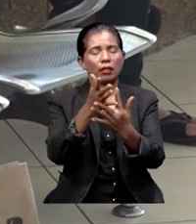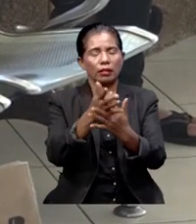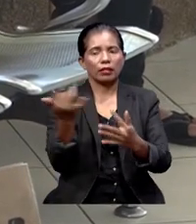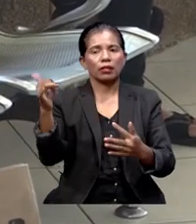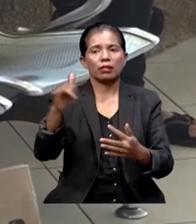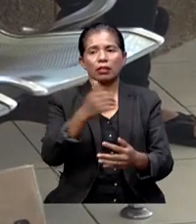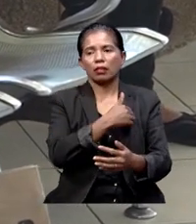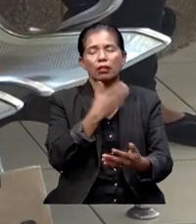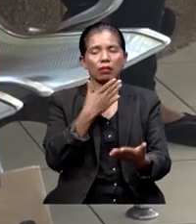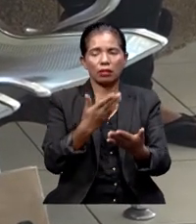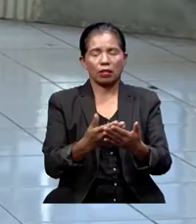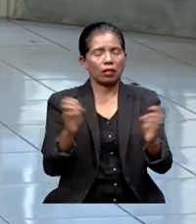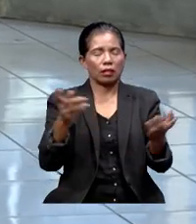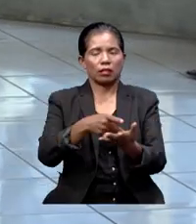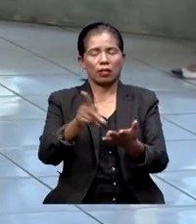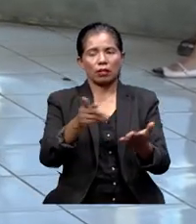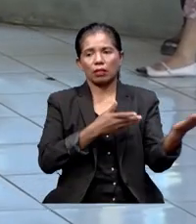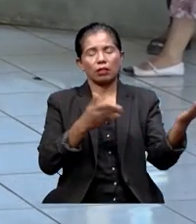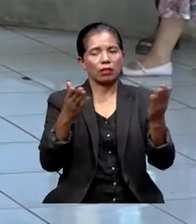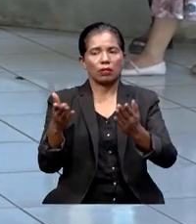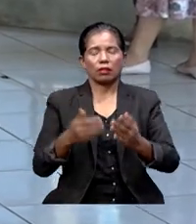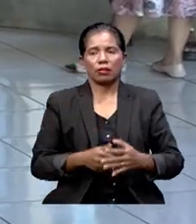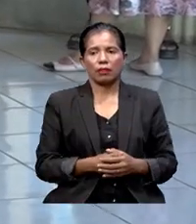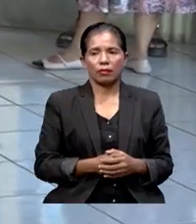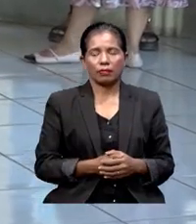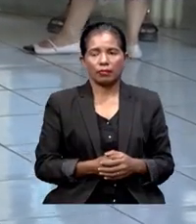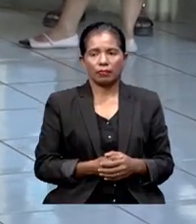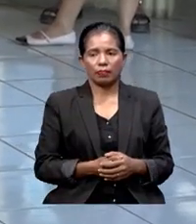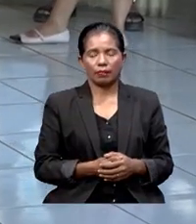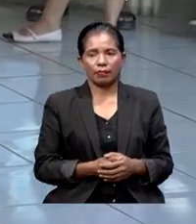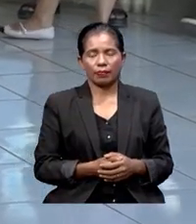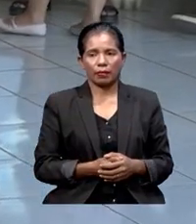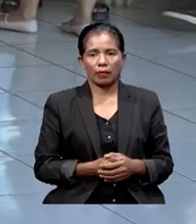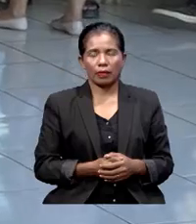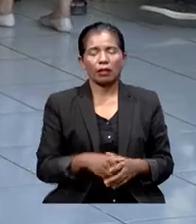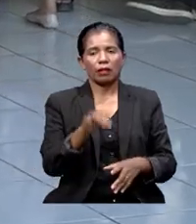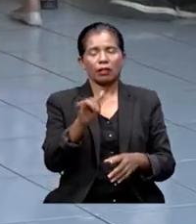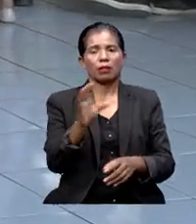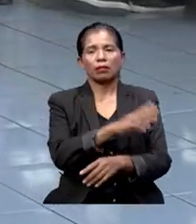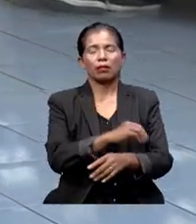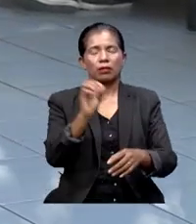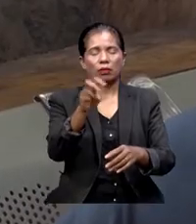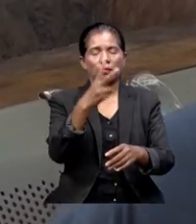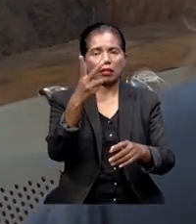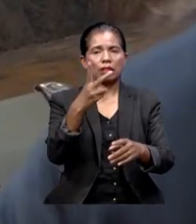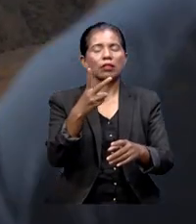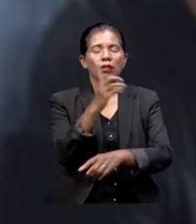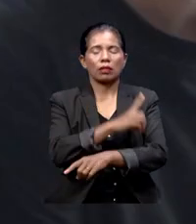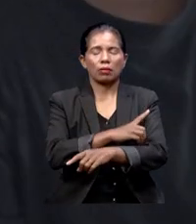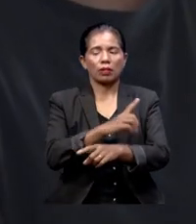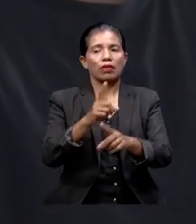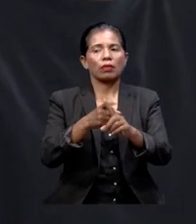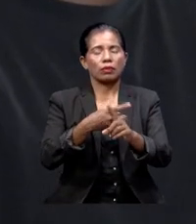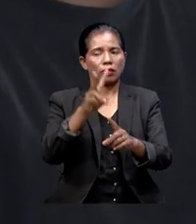se ele dia é mais relaxado harco fila né quando se está mais gastado o santo caro 12 agosto sim falta 12 hari para me harco fila não é então foi melhor para